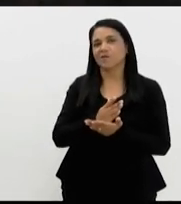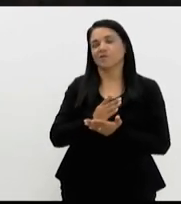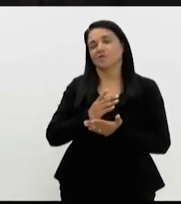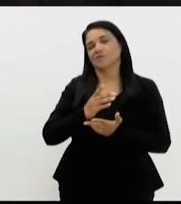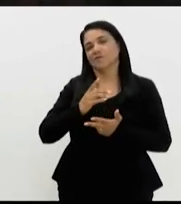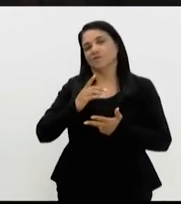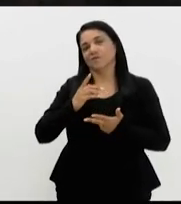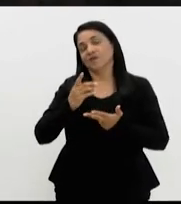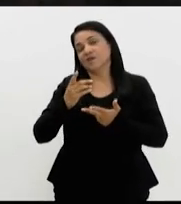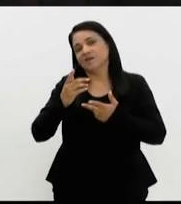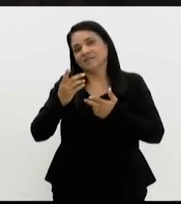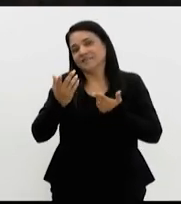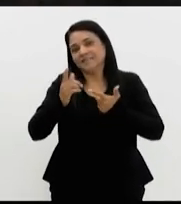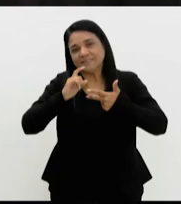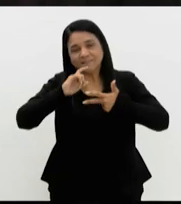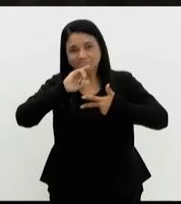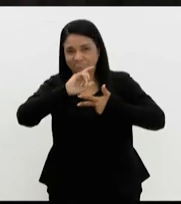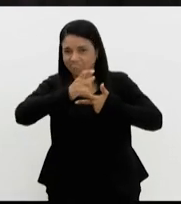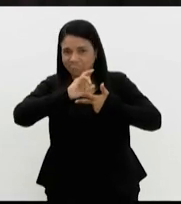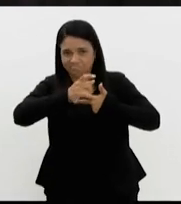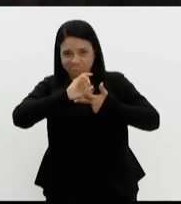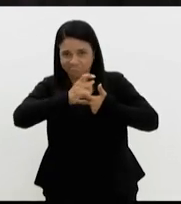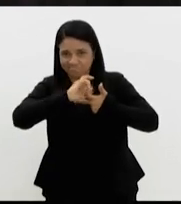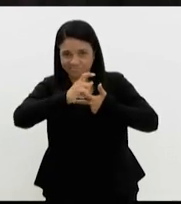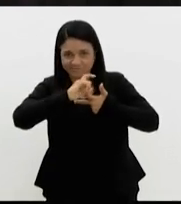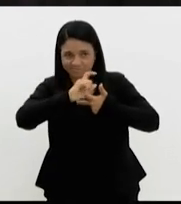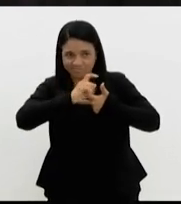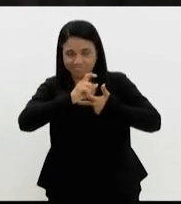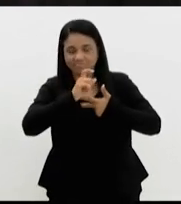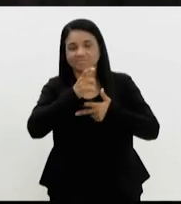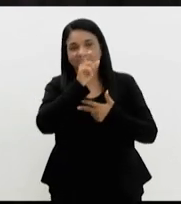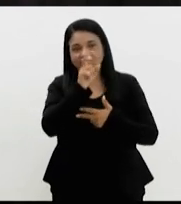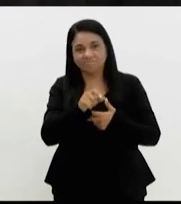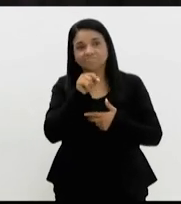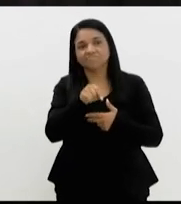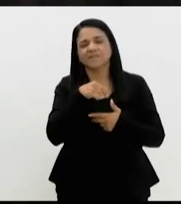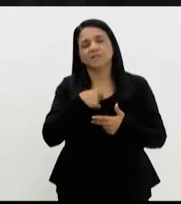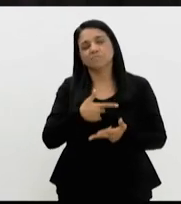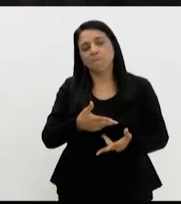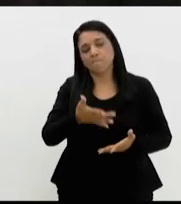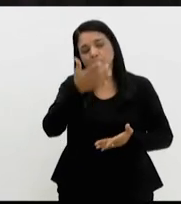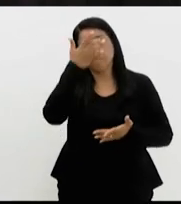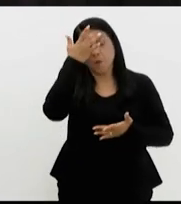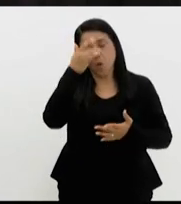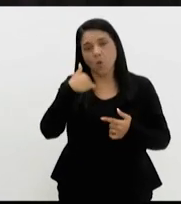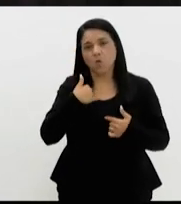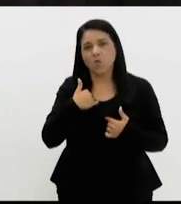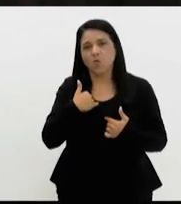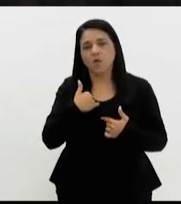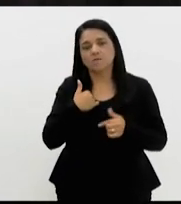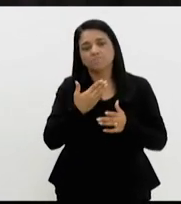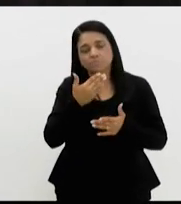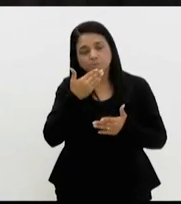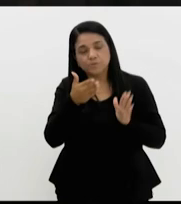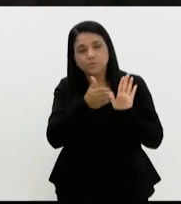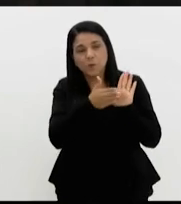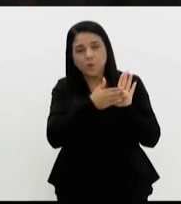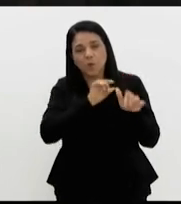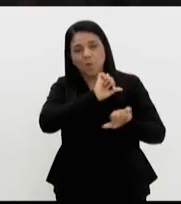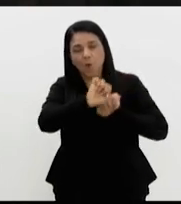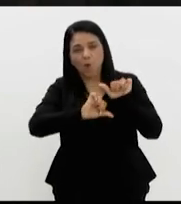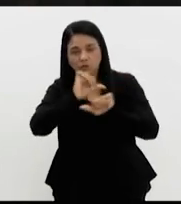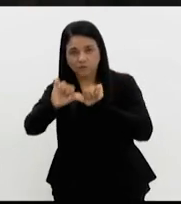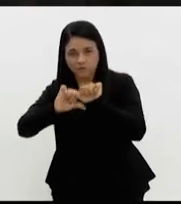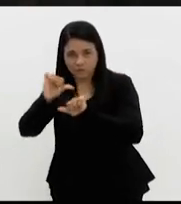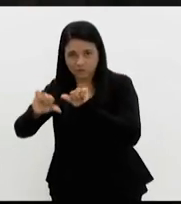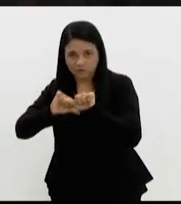mas foi inspirado no Espírito Santo do Poder Executivo. Ele propõe uma série de modificações. A mais